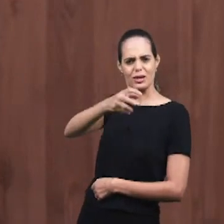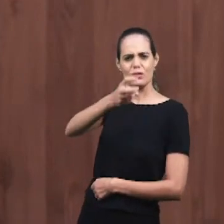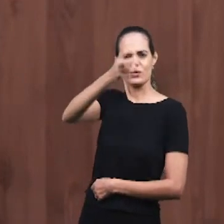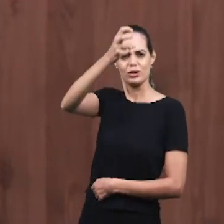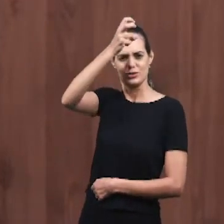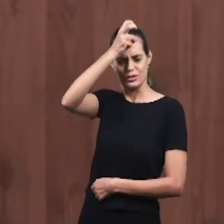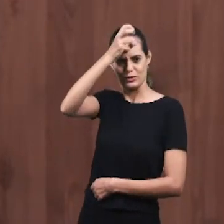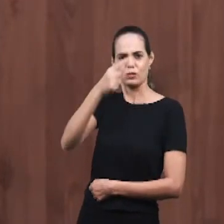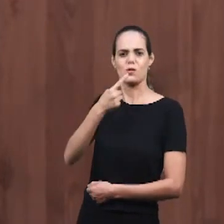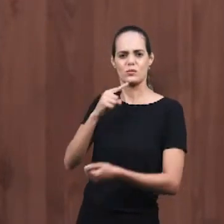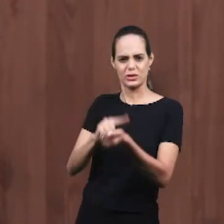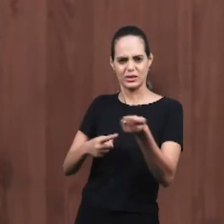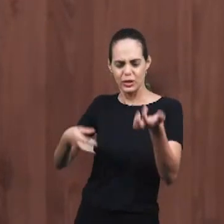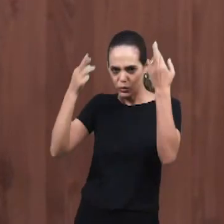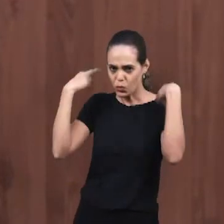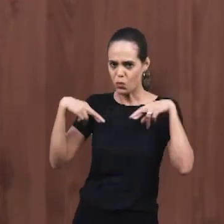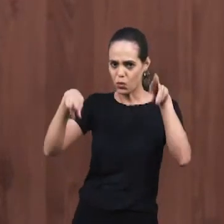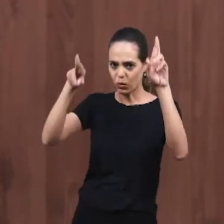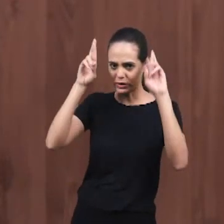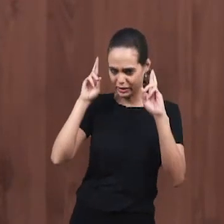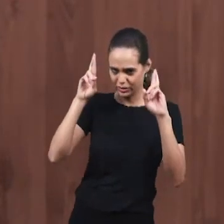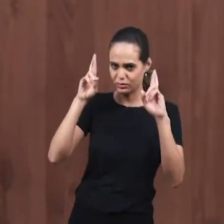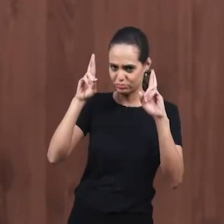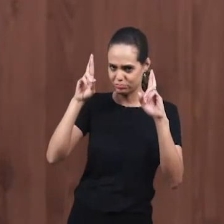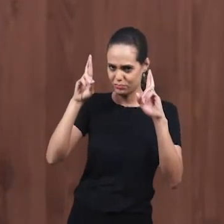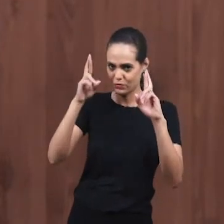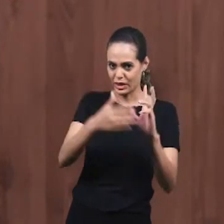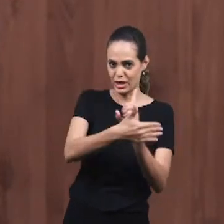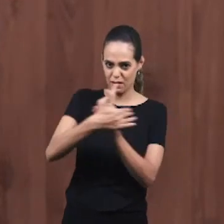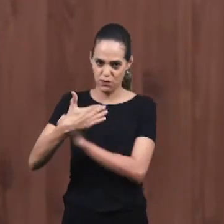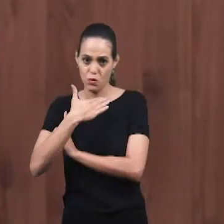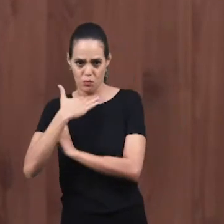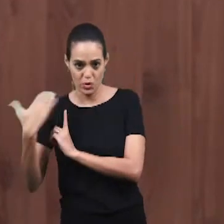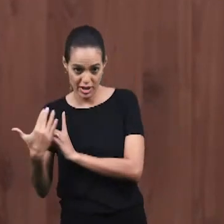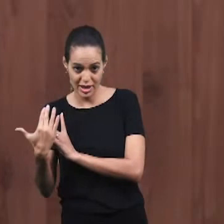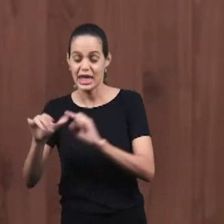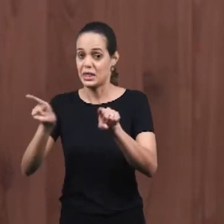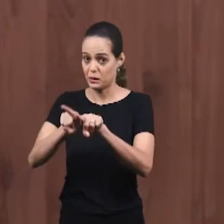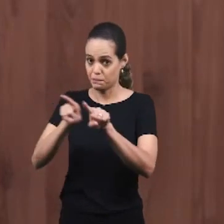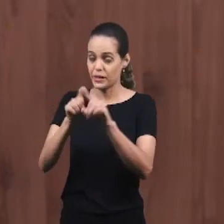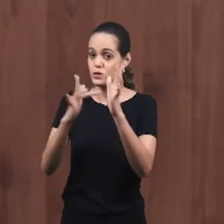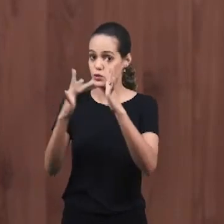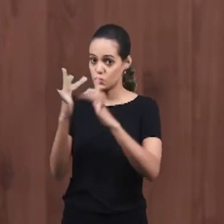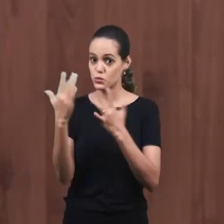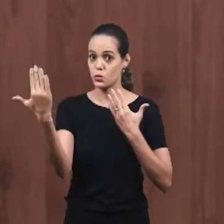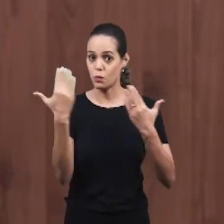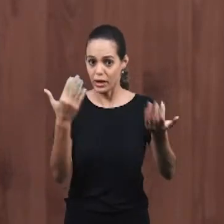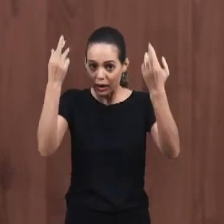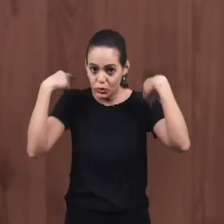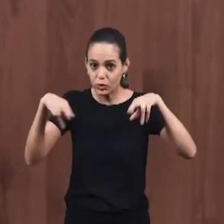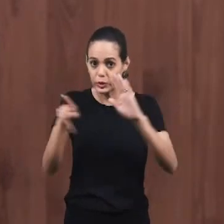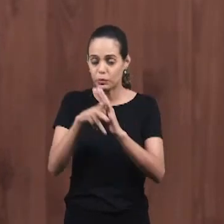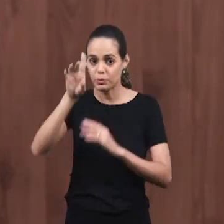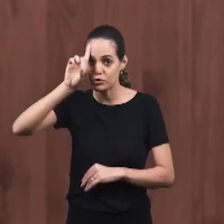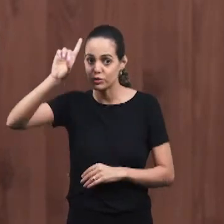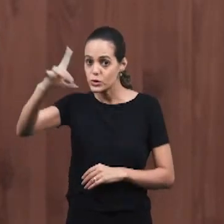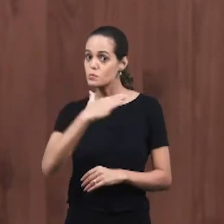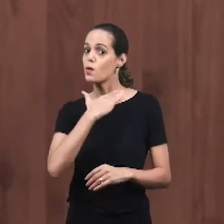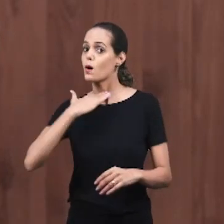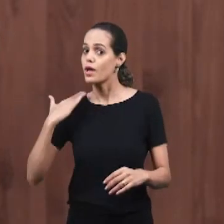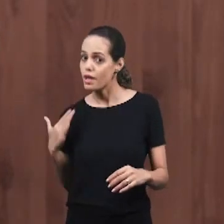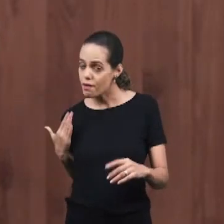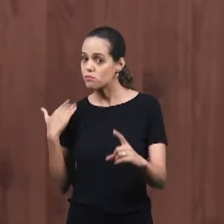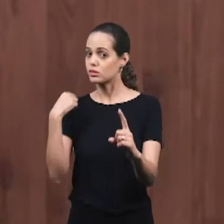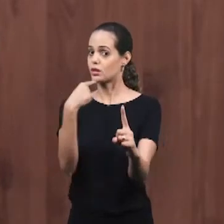o sangue do Cordeiro ali livrou da morte os filhos primogênitos do Egito, da mesma forma, o Senhor Jesus, como Cordeiro de Deus,